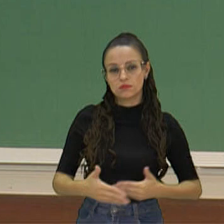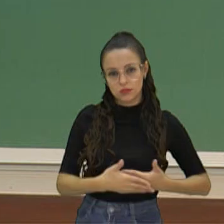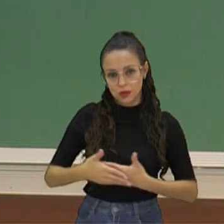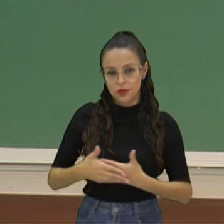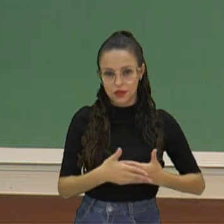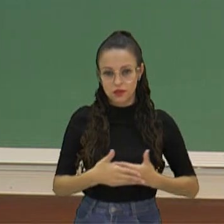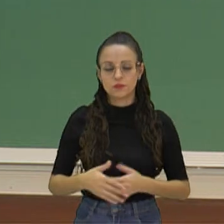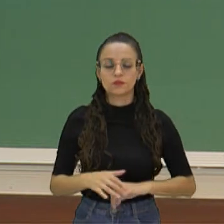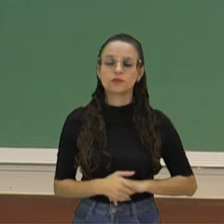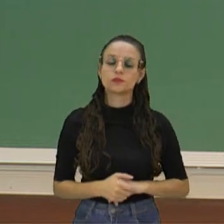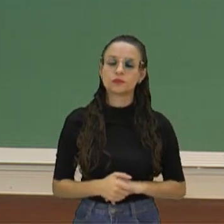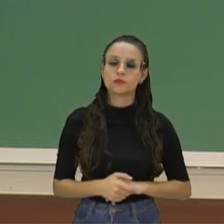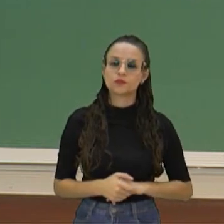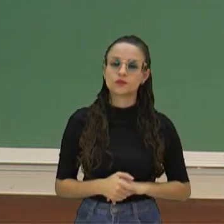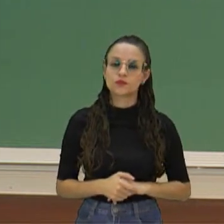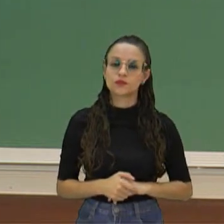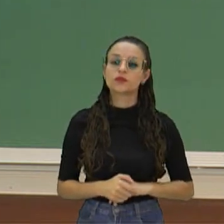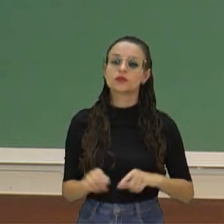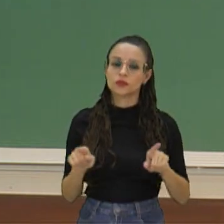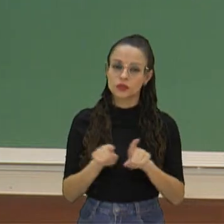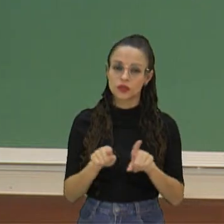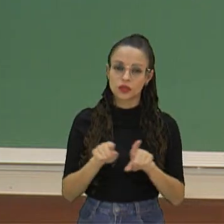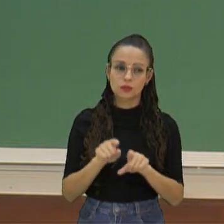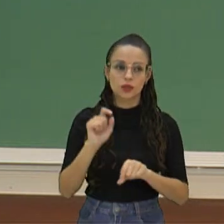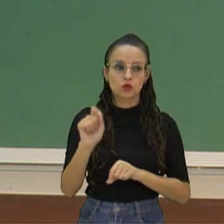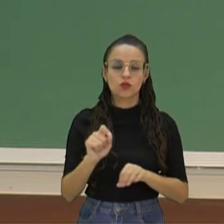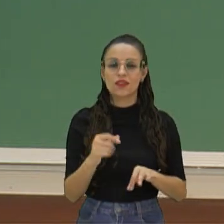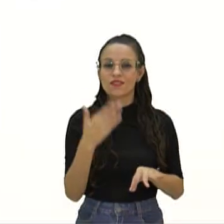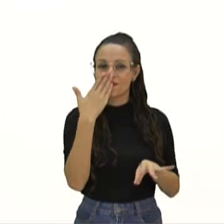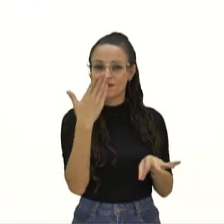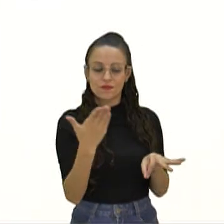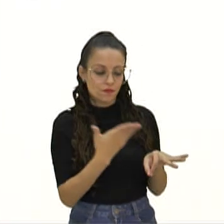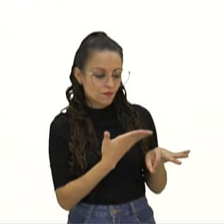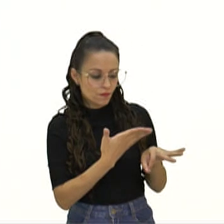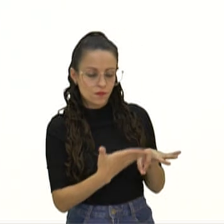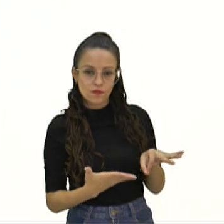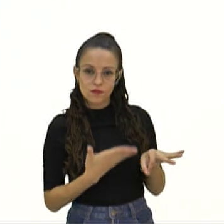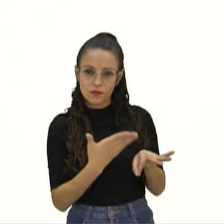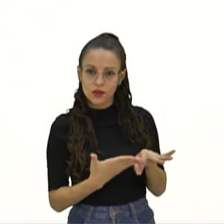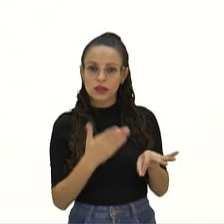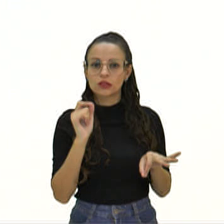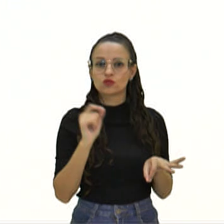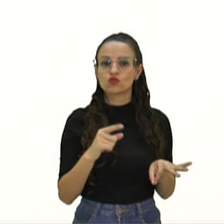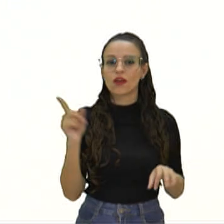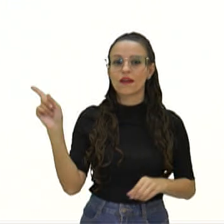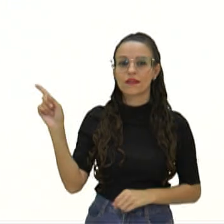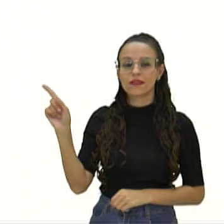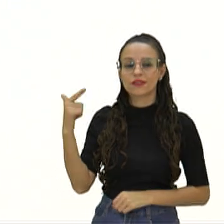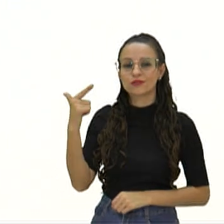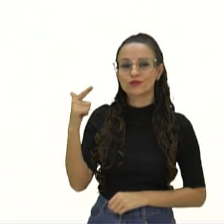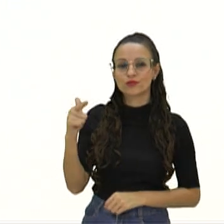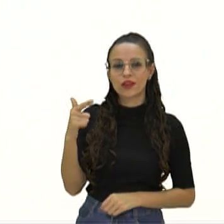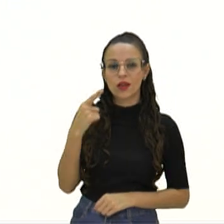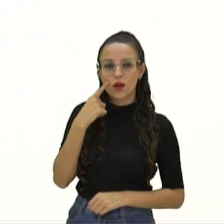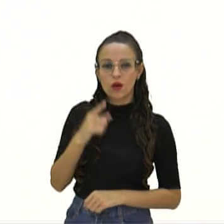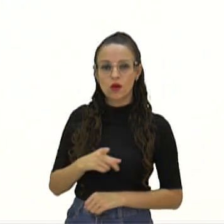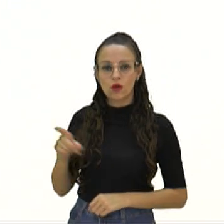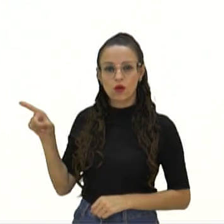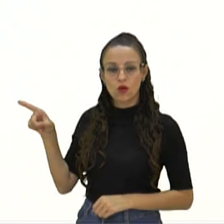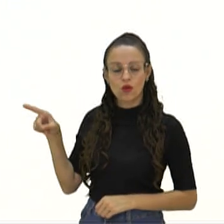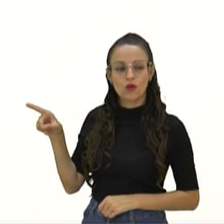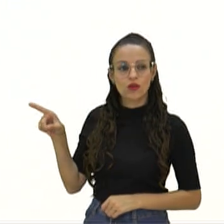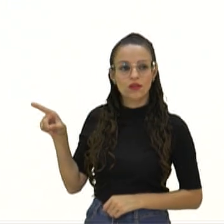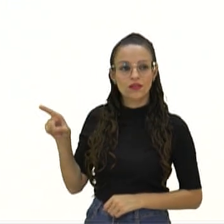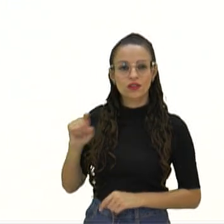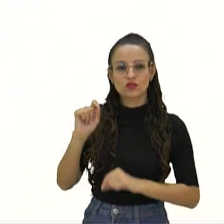beleza? E também, gente, temos uma parte externa, tá? Aqui, gente, não está colocado a